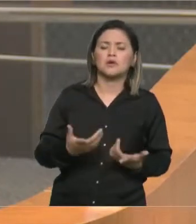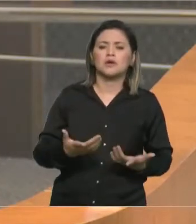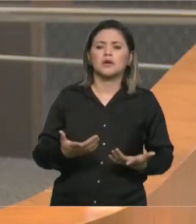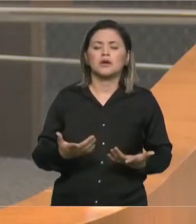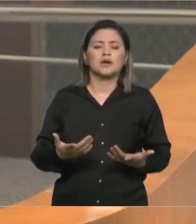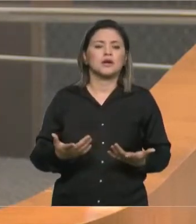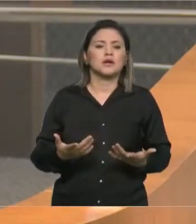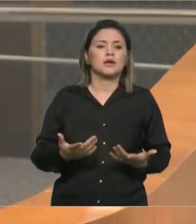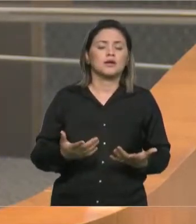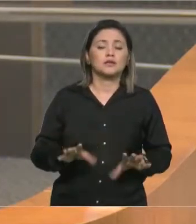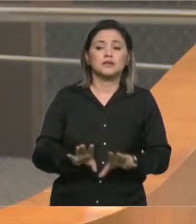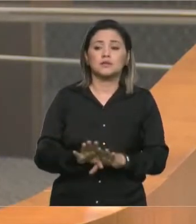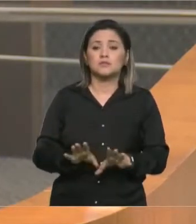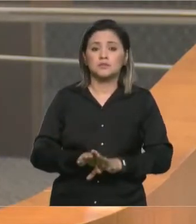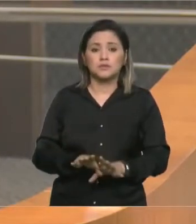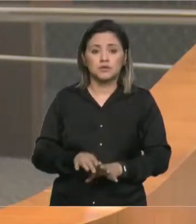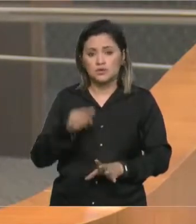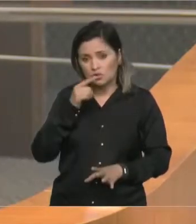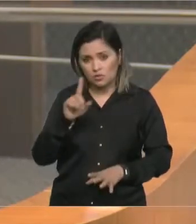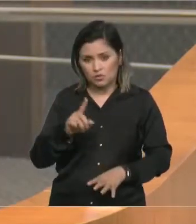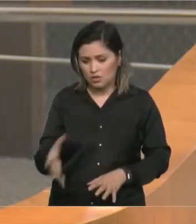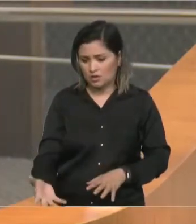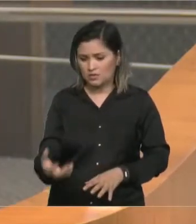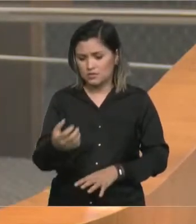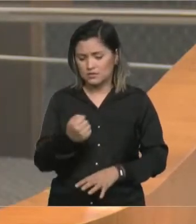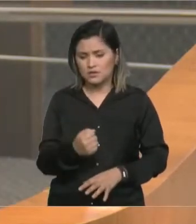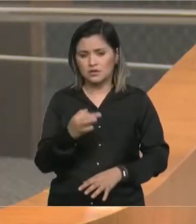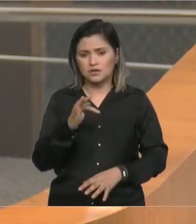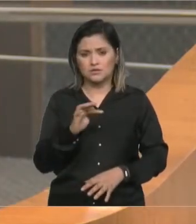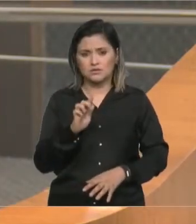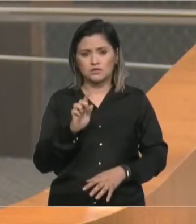o FGTS e as férias.